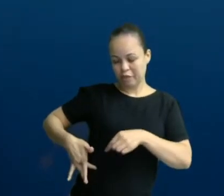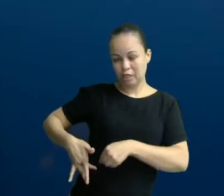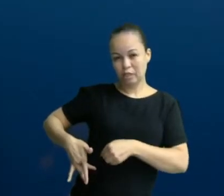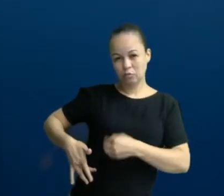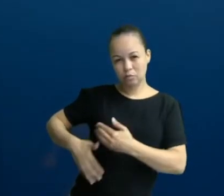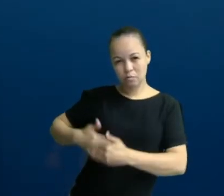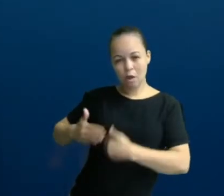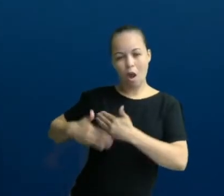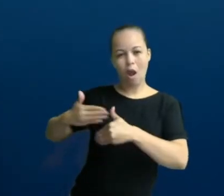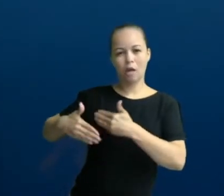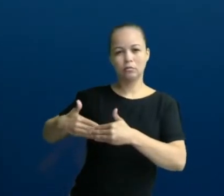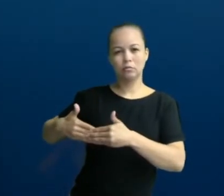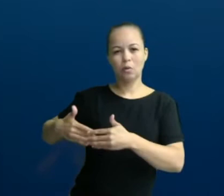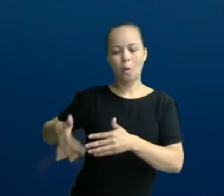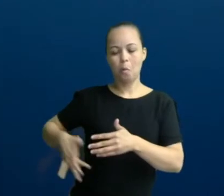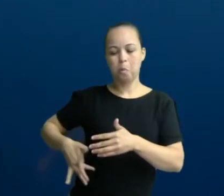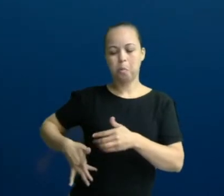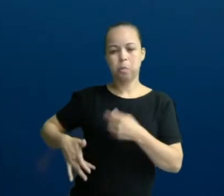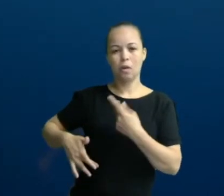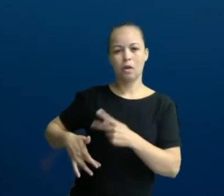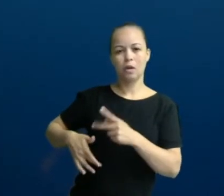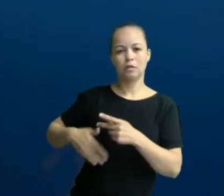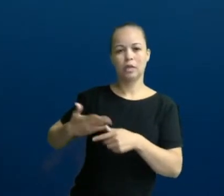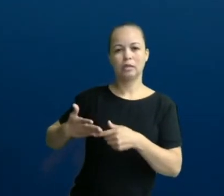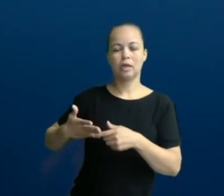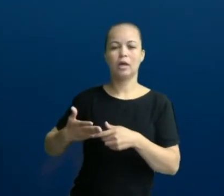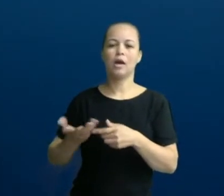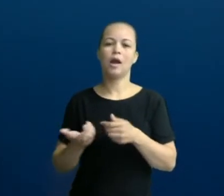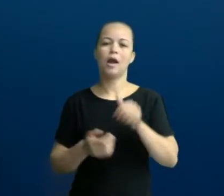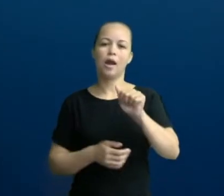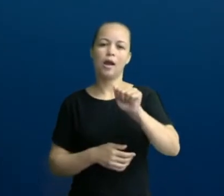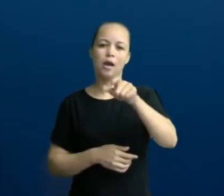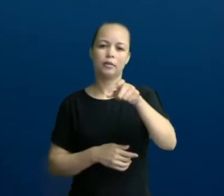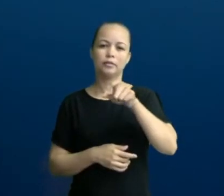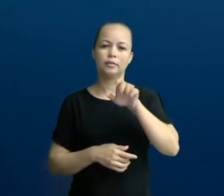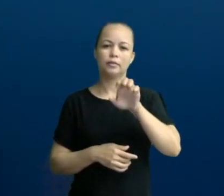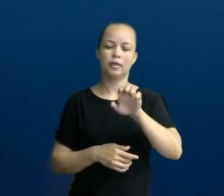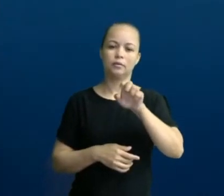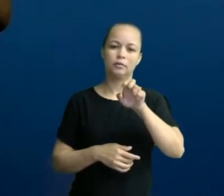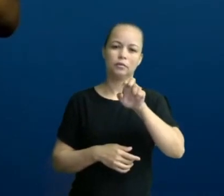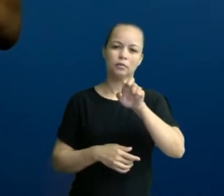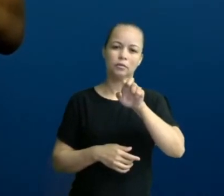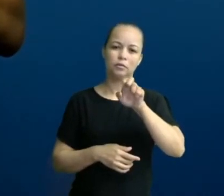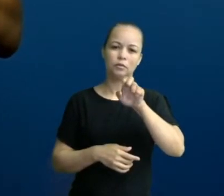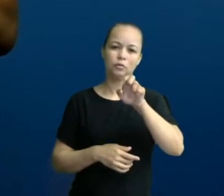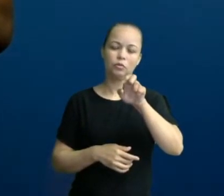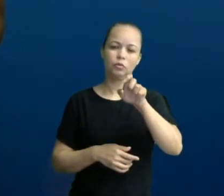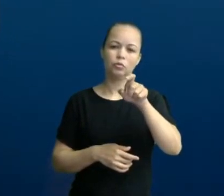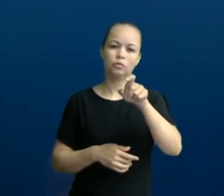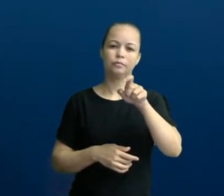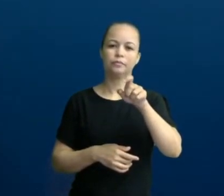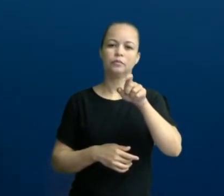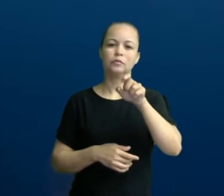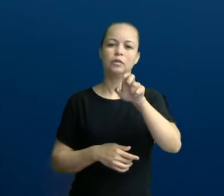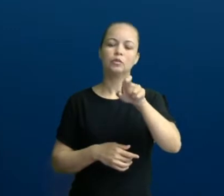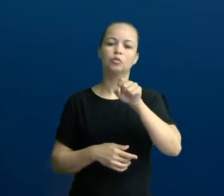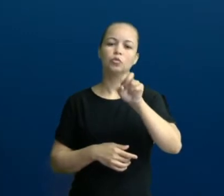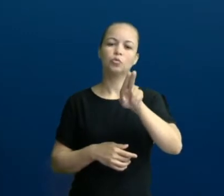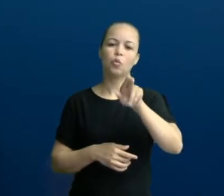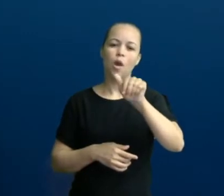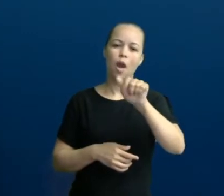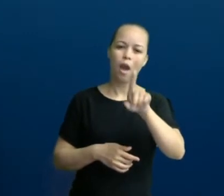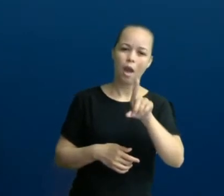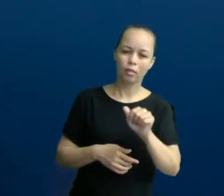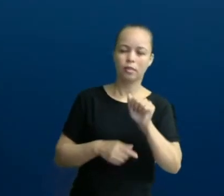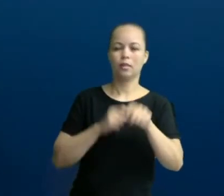processo reprodutivo, que ele se reproduz de forma assexuada na espécie humana aqui no fígado, ele vai liberar justamente uma toxina